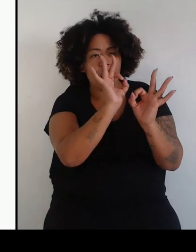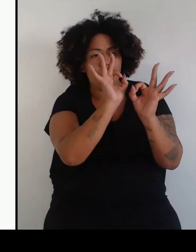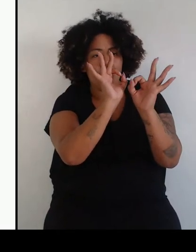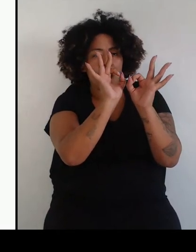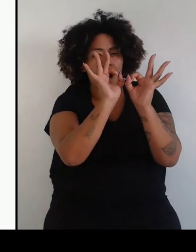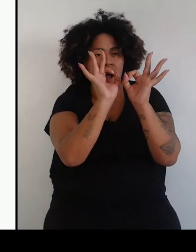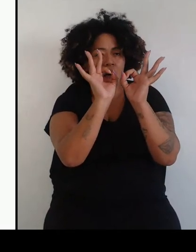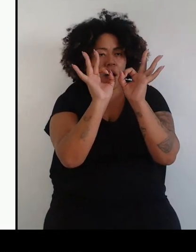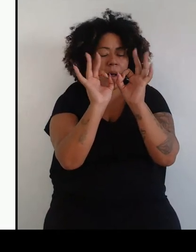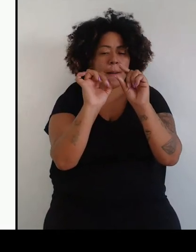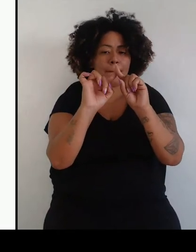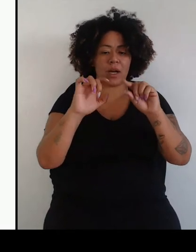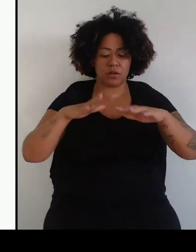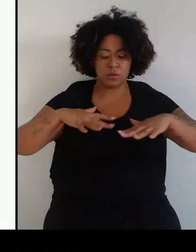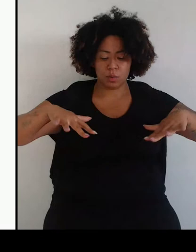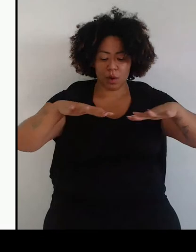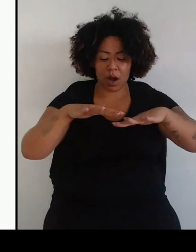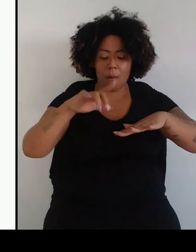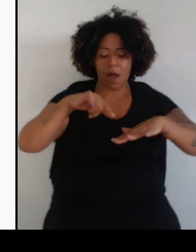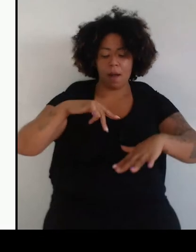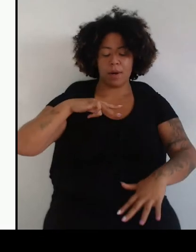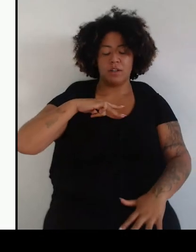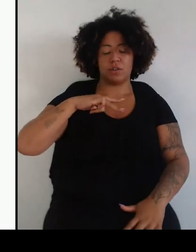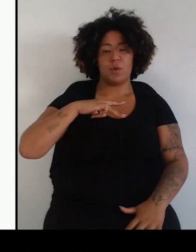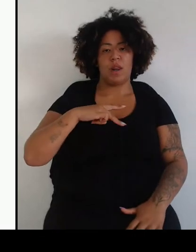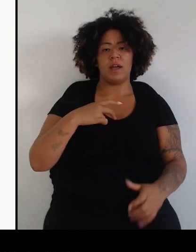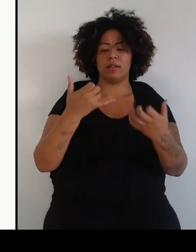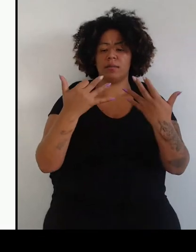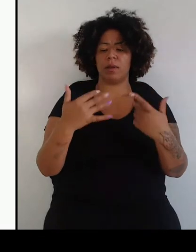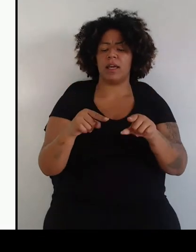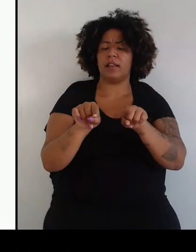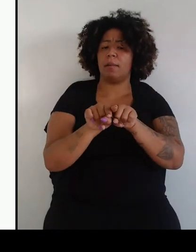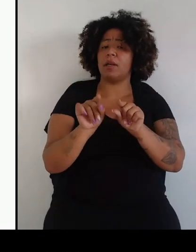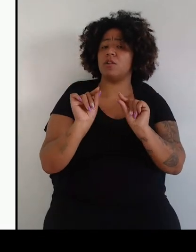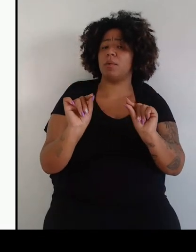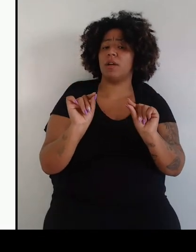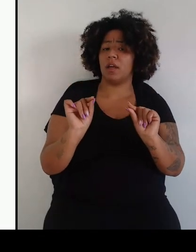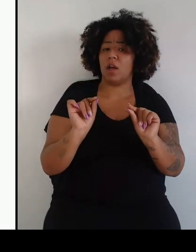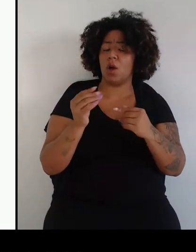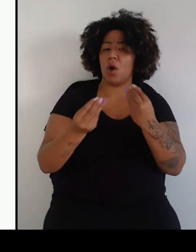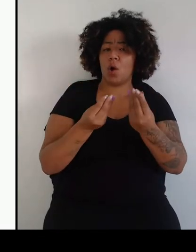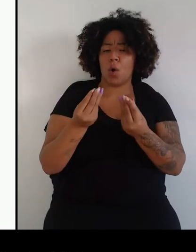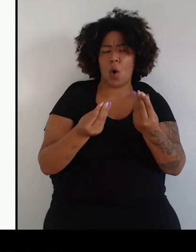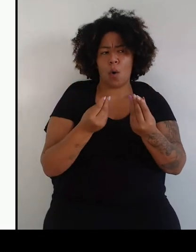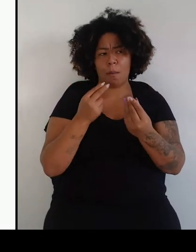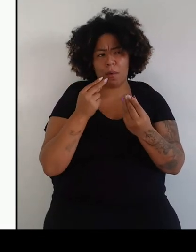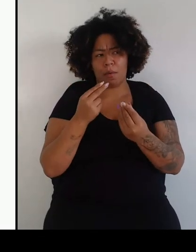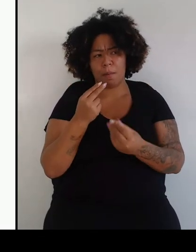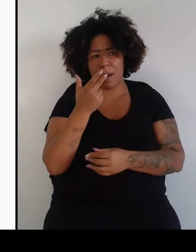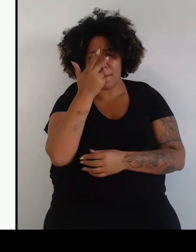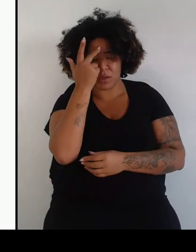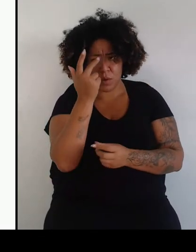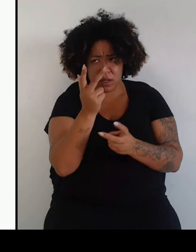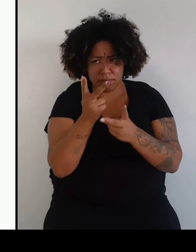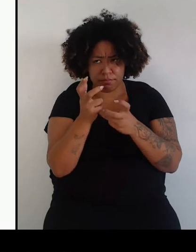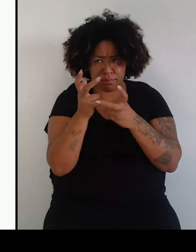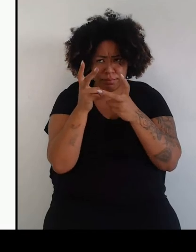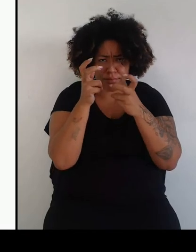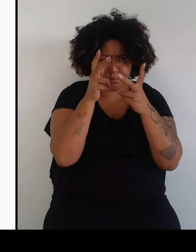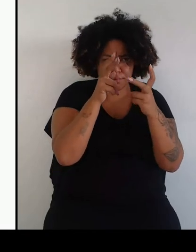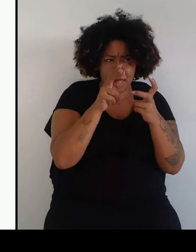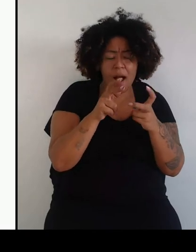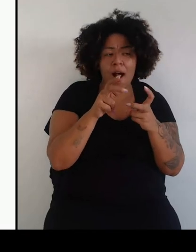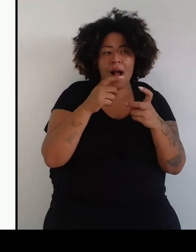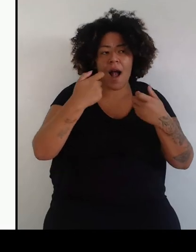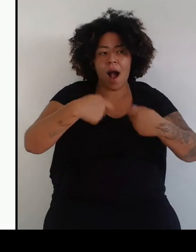do espaço privado também fala-se sobre como O Observador se coloca No Limiar entre uma testemunha e